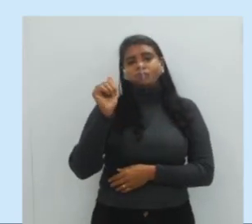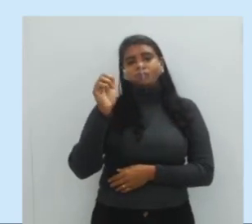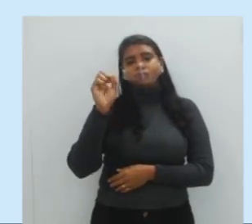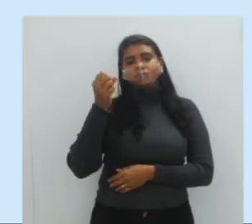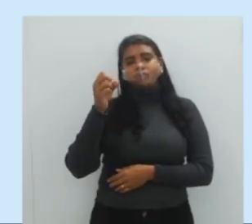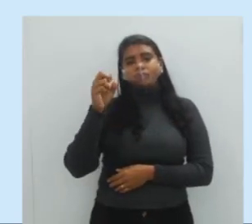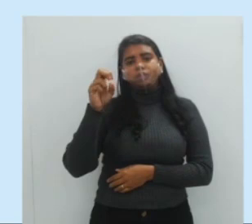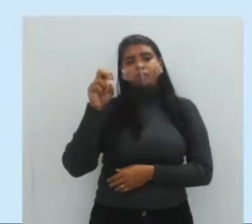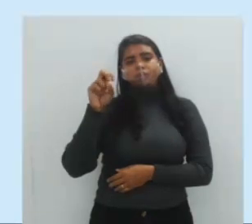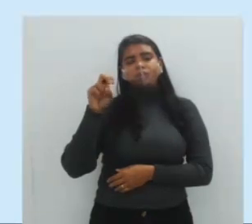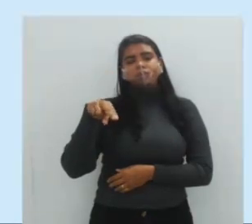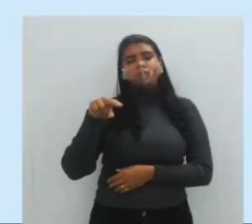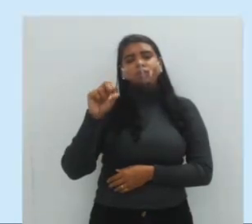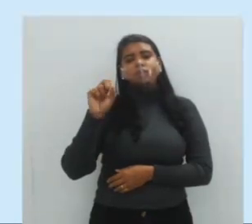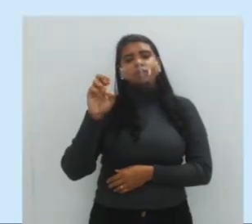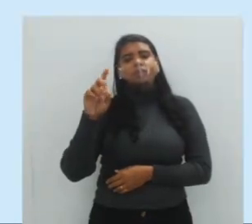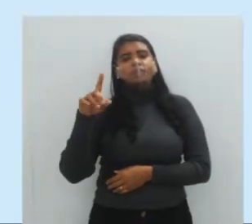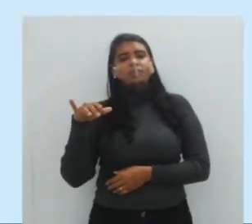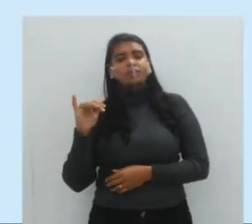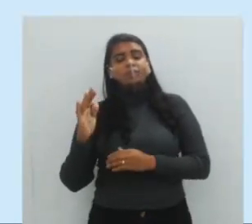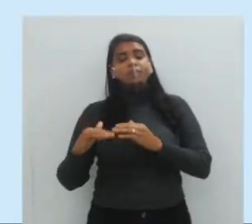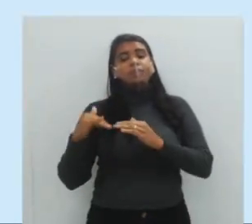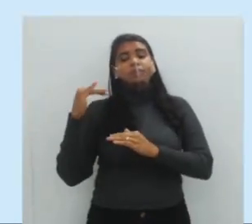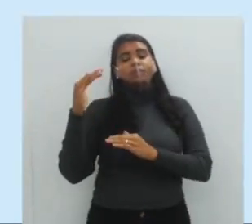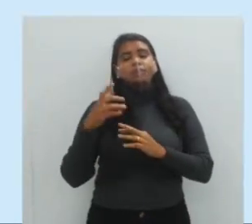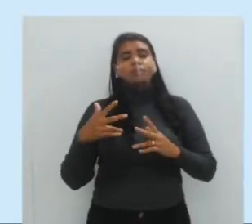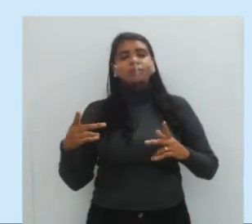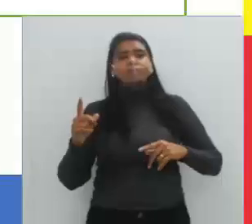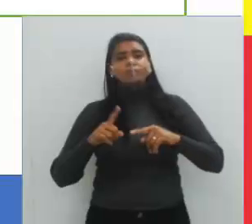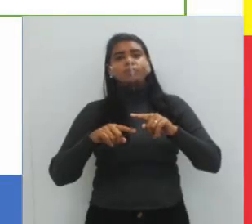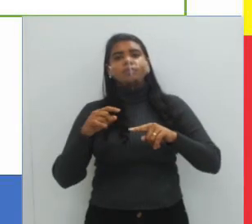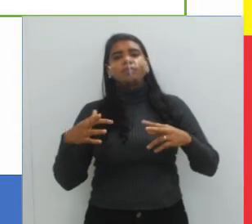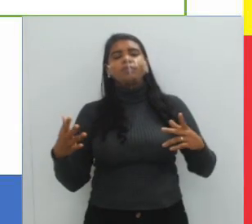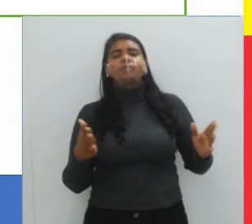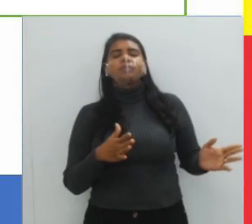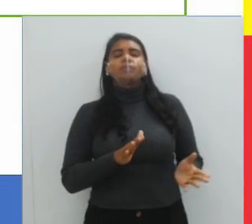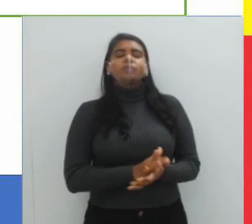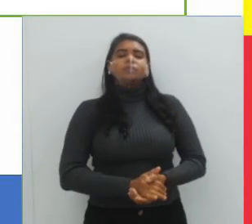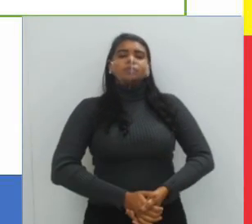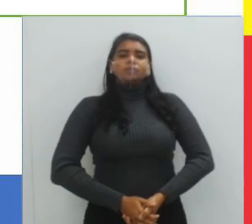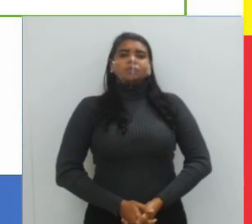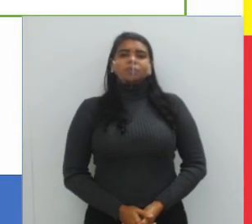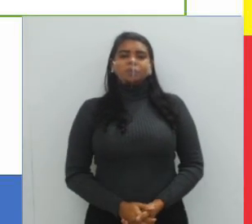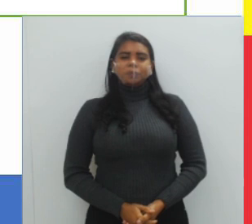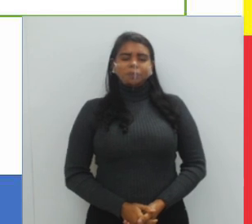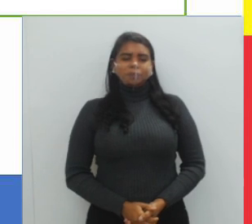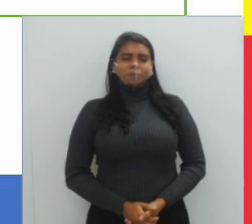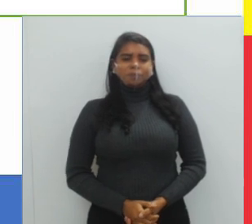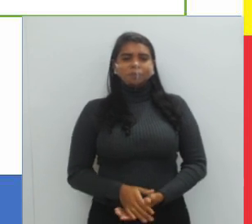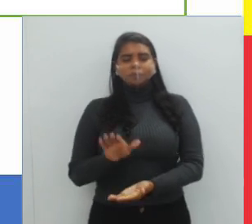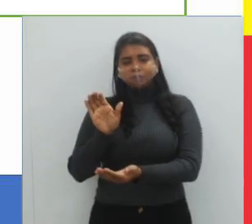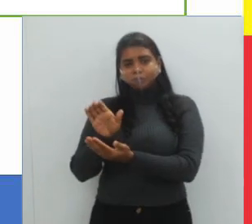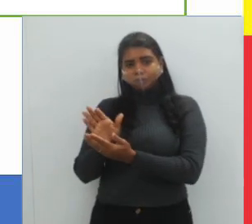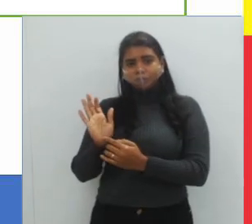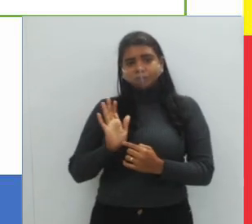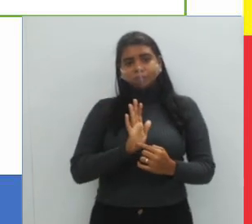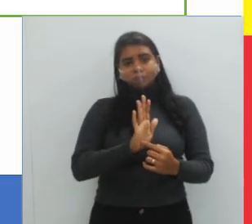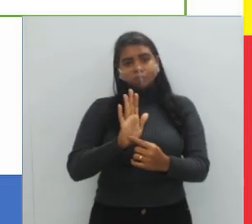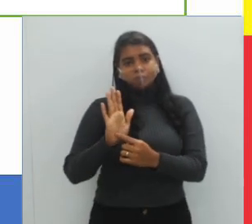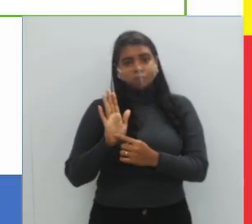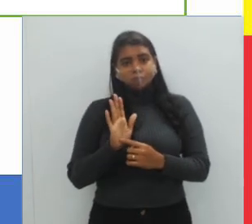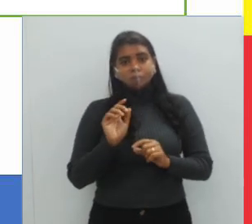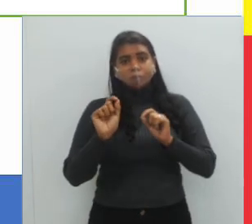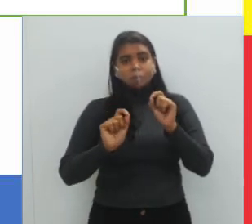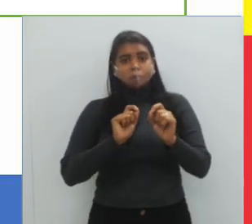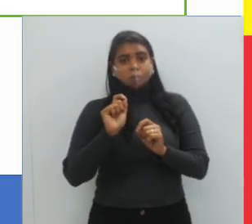ou seja, o que ultrapassa a matéria. Vamos lá! Nós temos aqui o seguinte: conforme o currículo de Pernambuco,